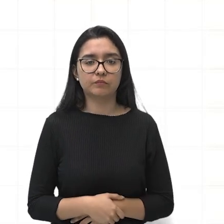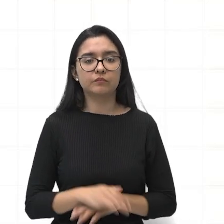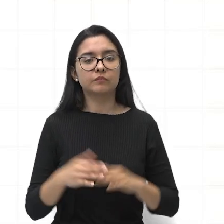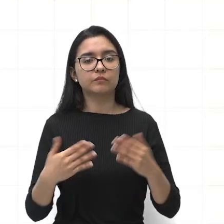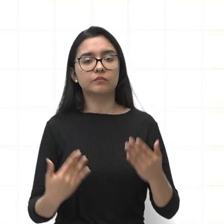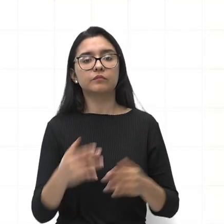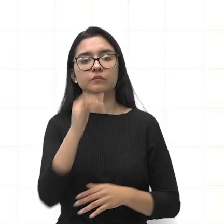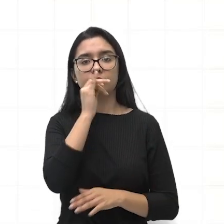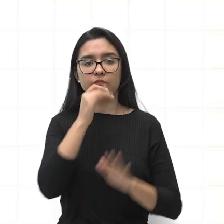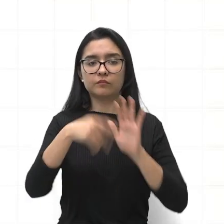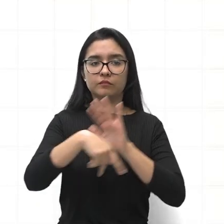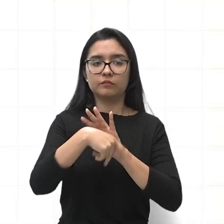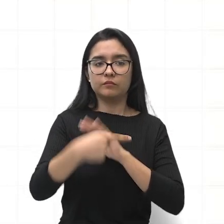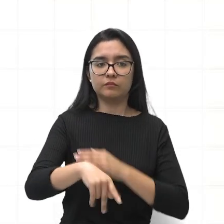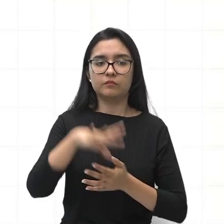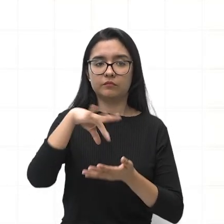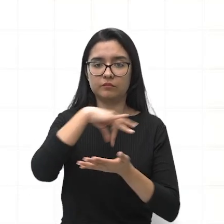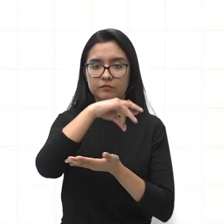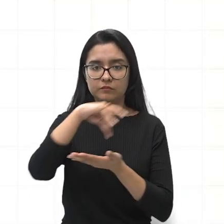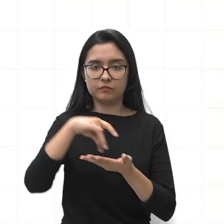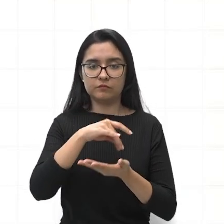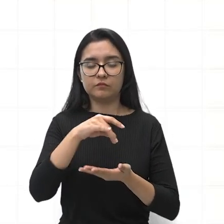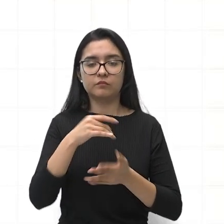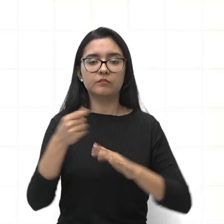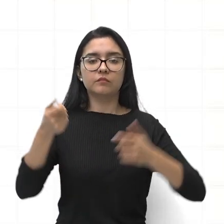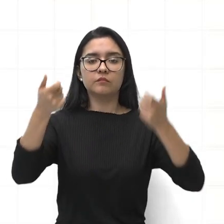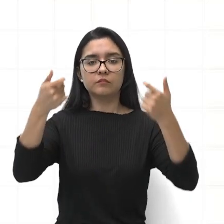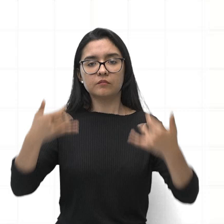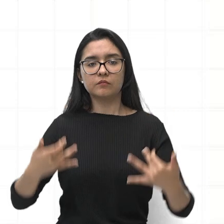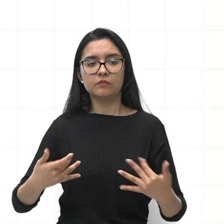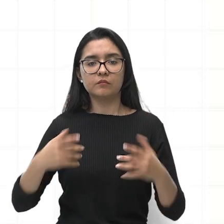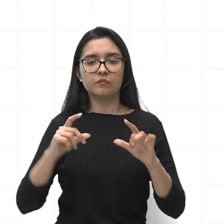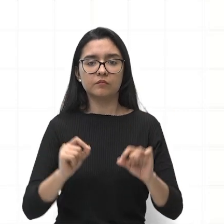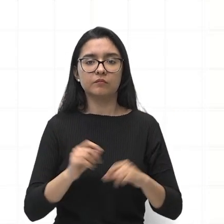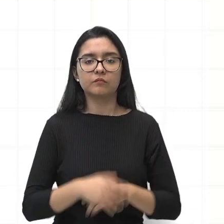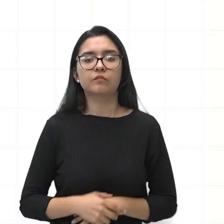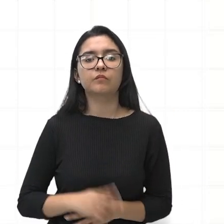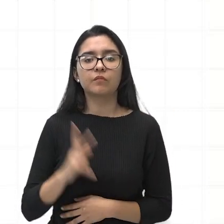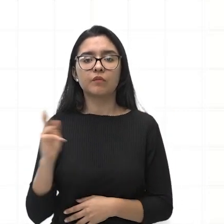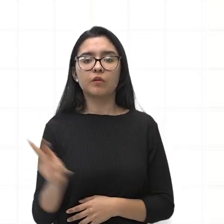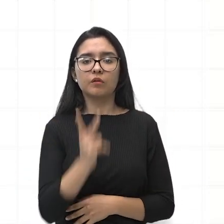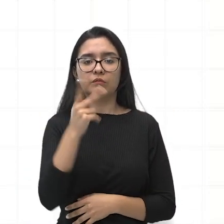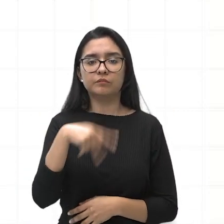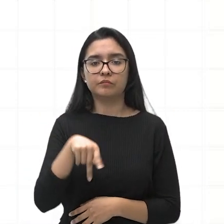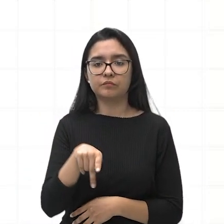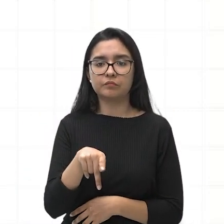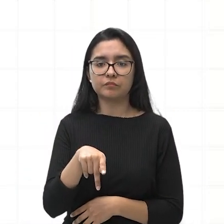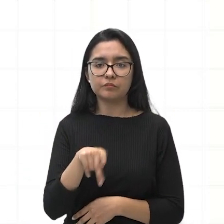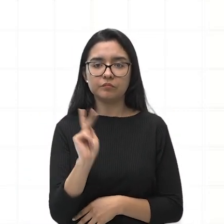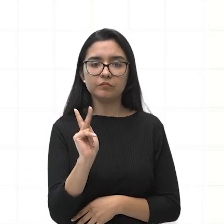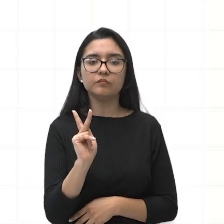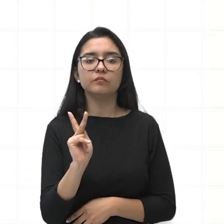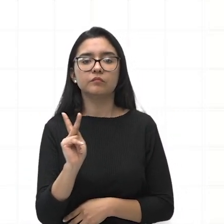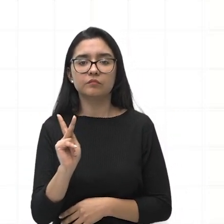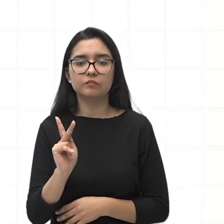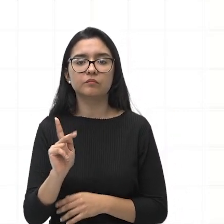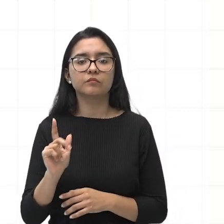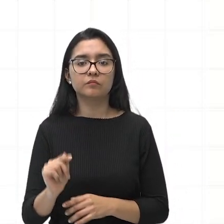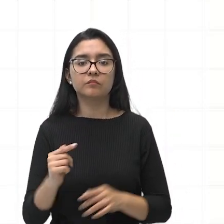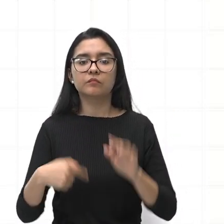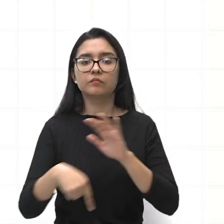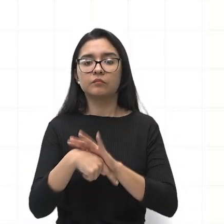Exemplo aqui produzido pelo Centro de Mídias diz o seguinte, O preço do quilograma da carne de